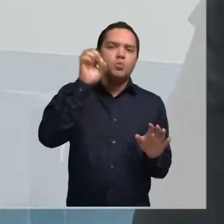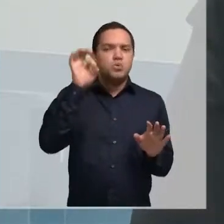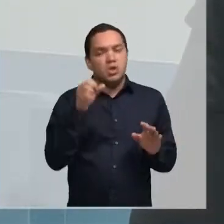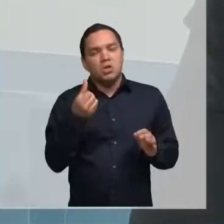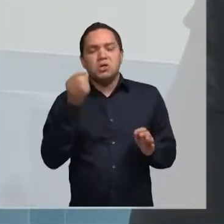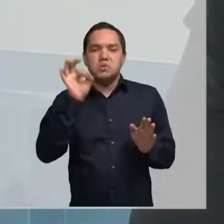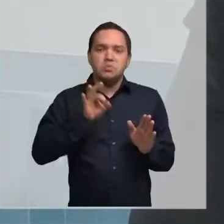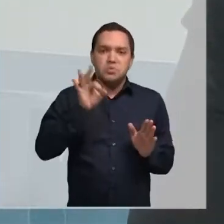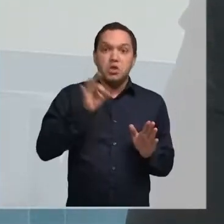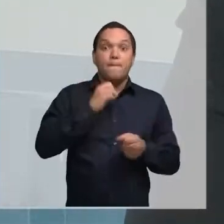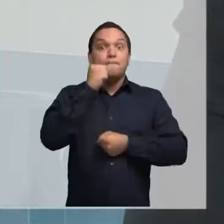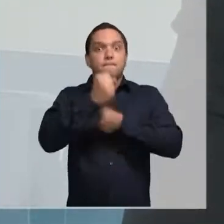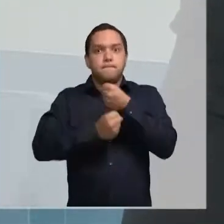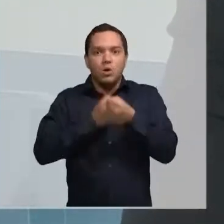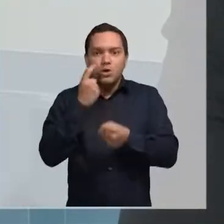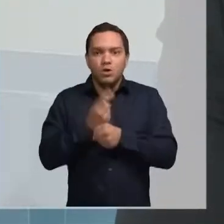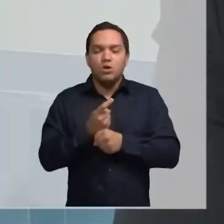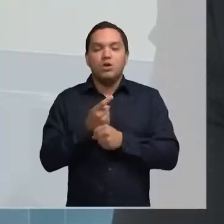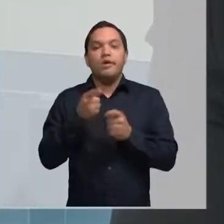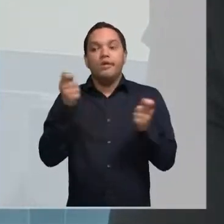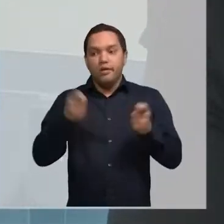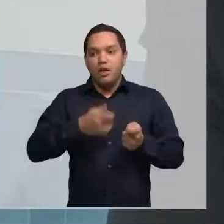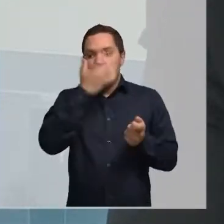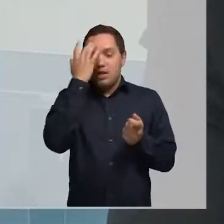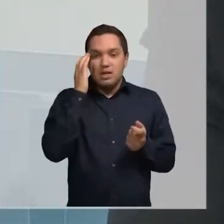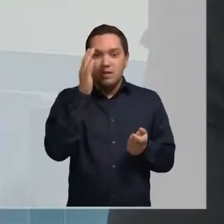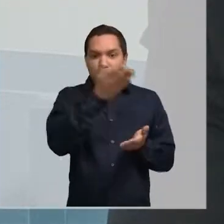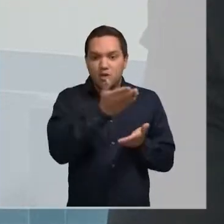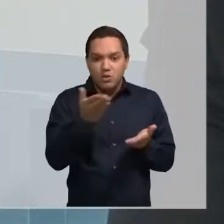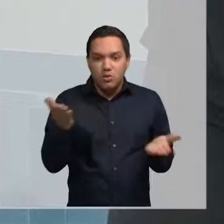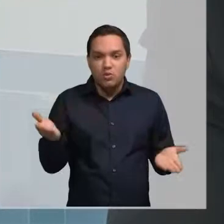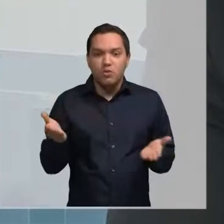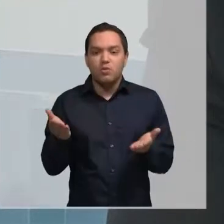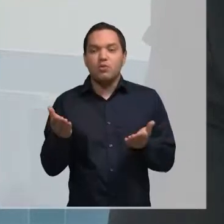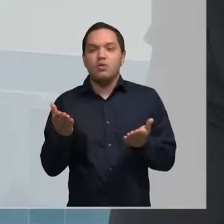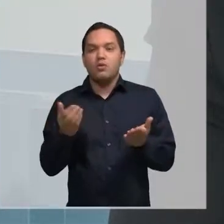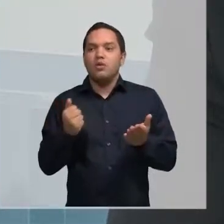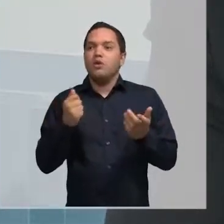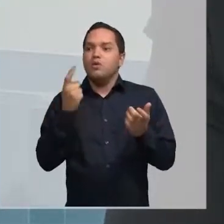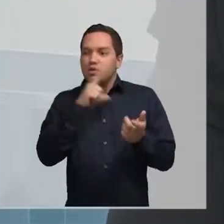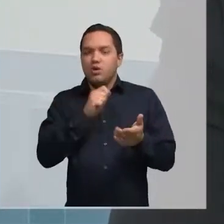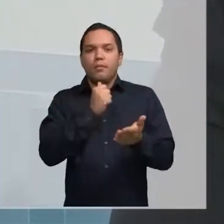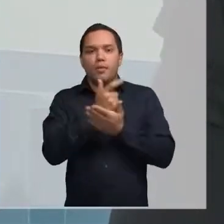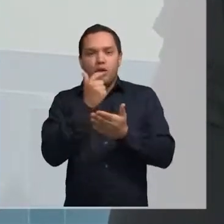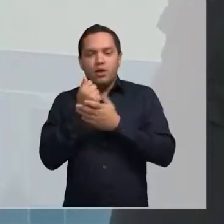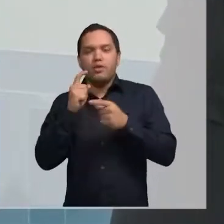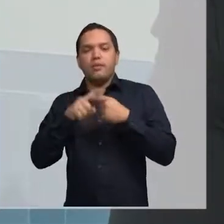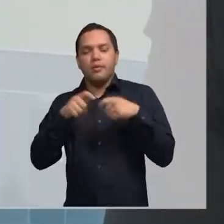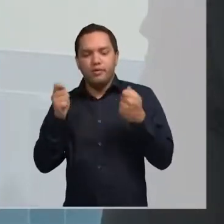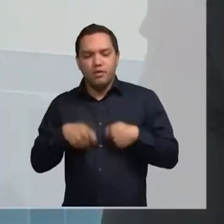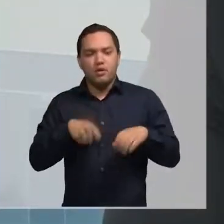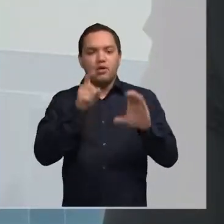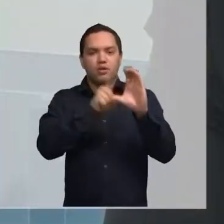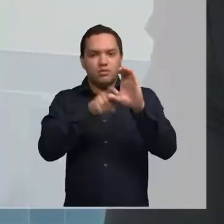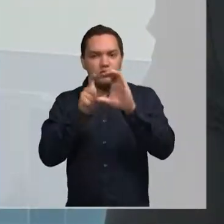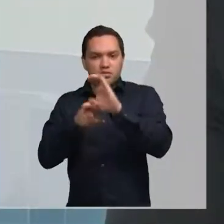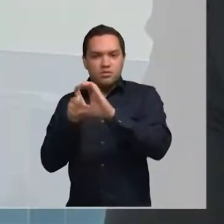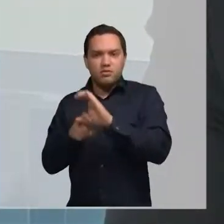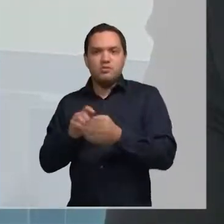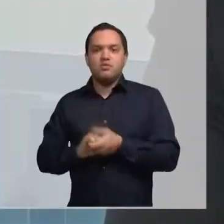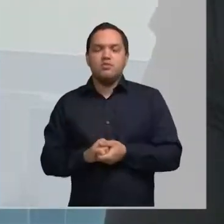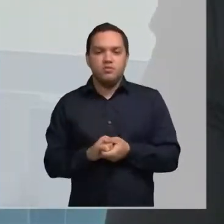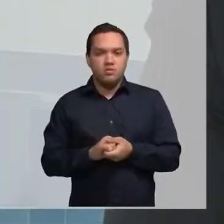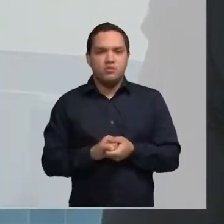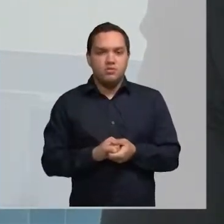6% ao ano, o brasileiro voltar a ter o poder de compra e pagar o que ele deve. O principal que ele pediu emprestado e os